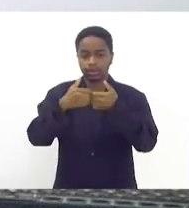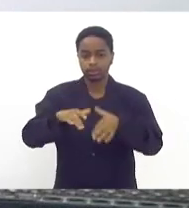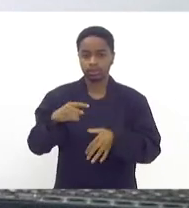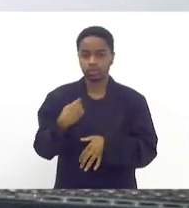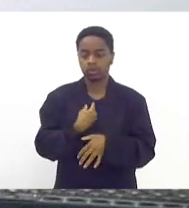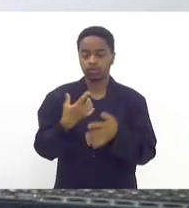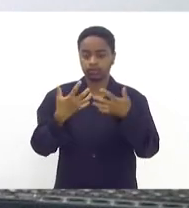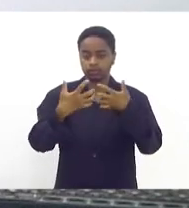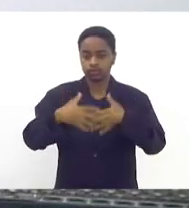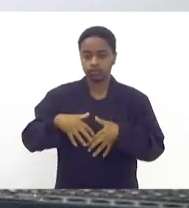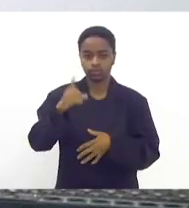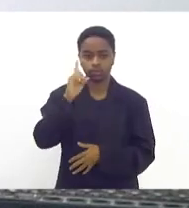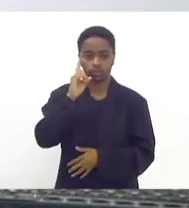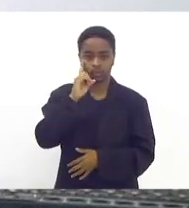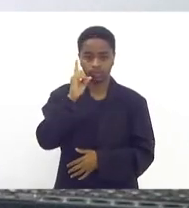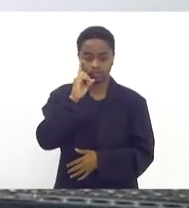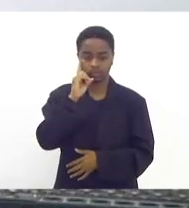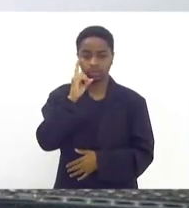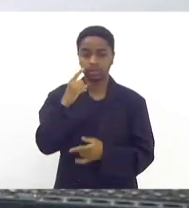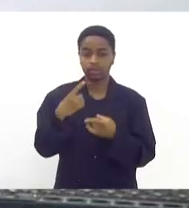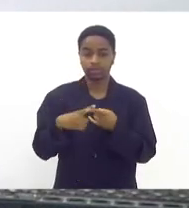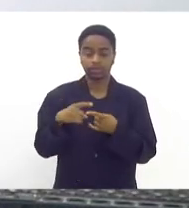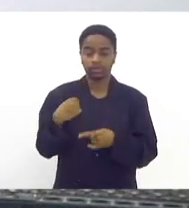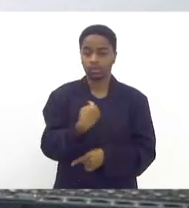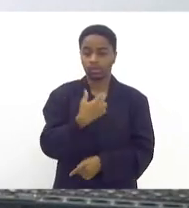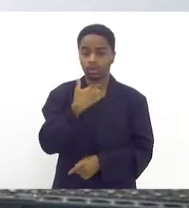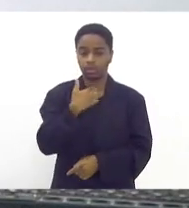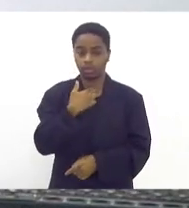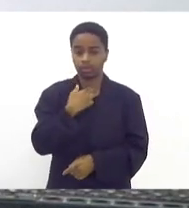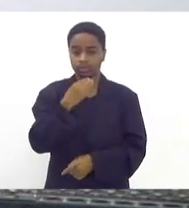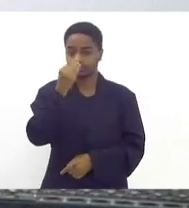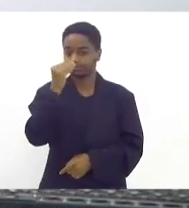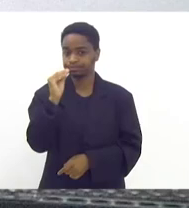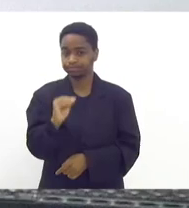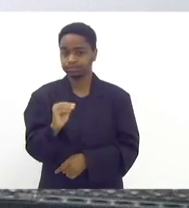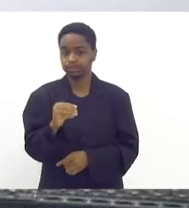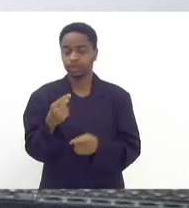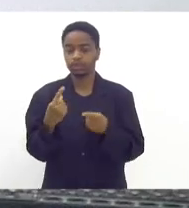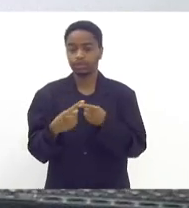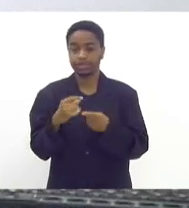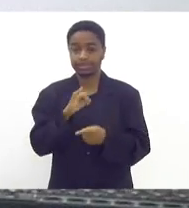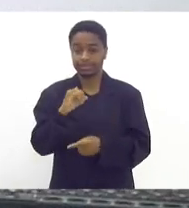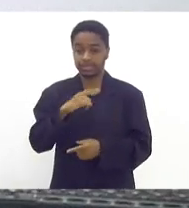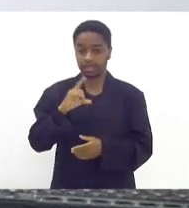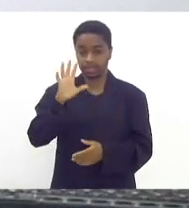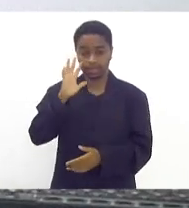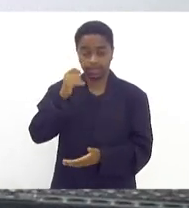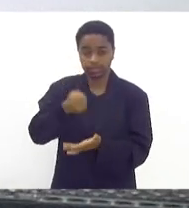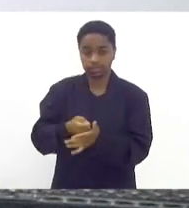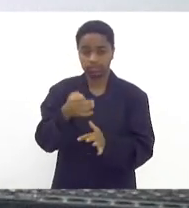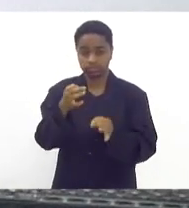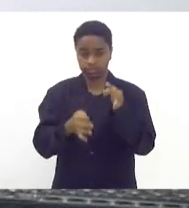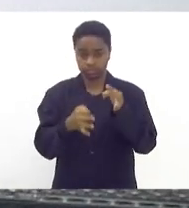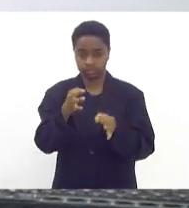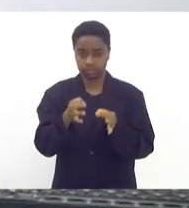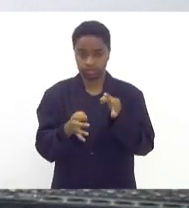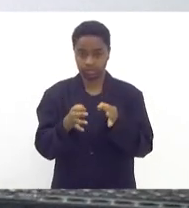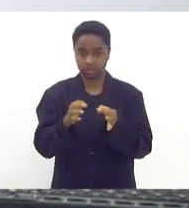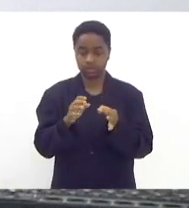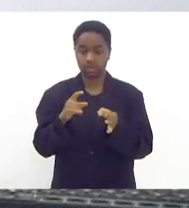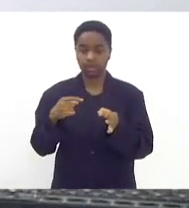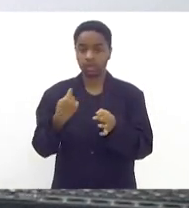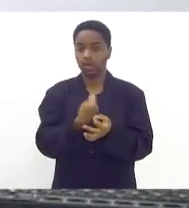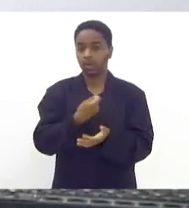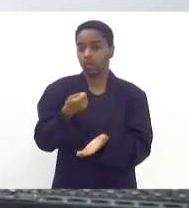prática a gente também não pode fechar os olhos para isso né quando chega uma decisão judicial eh obrigando o